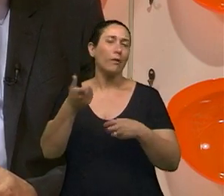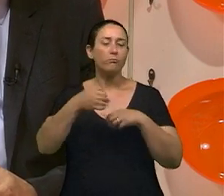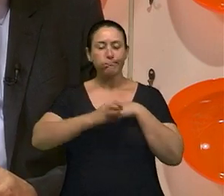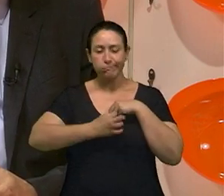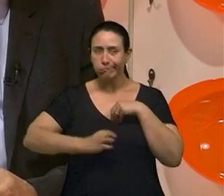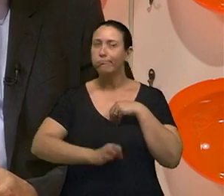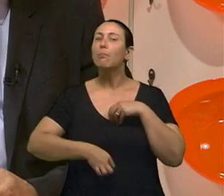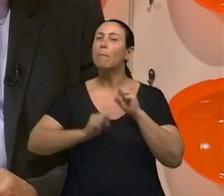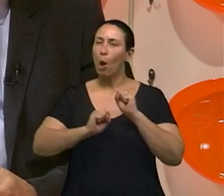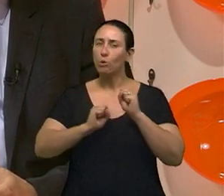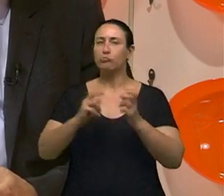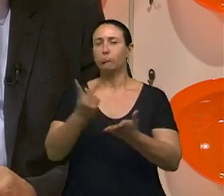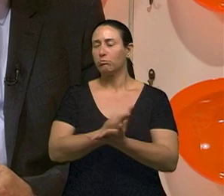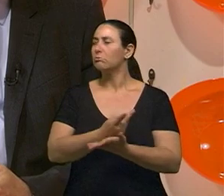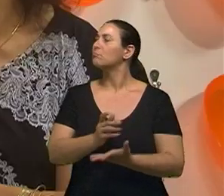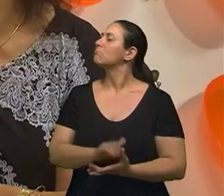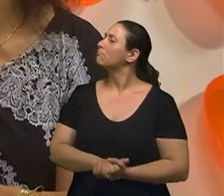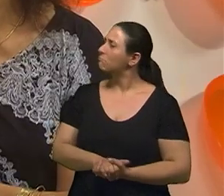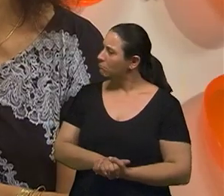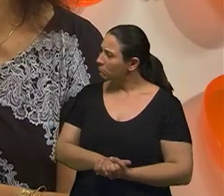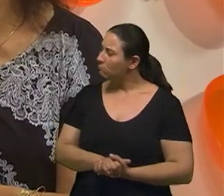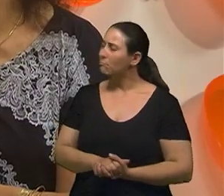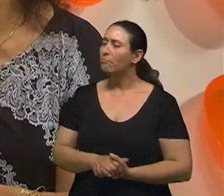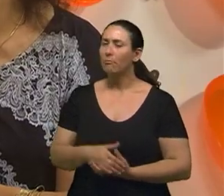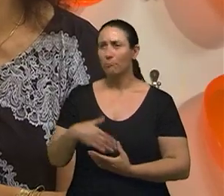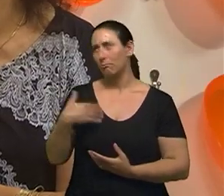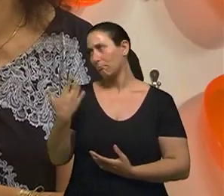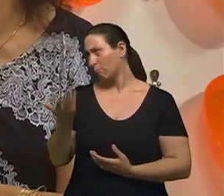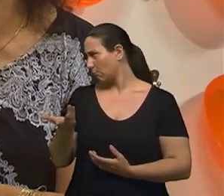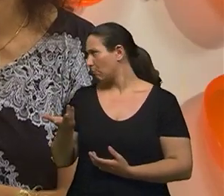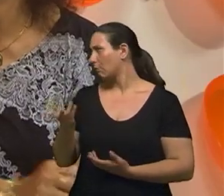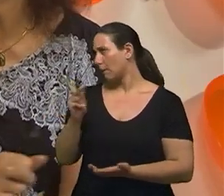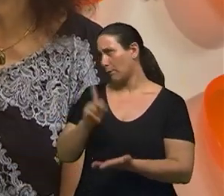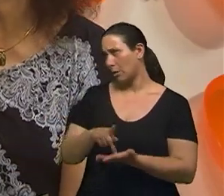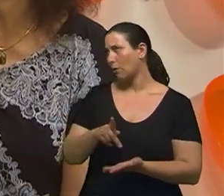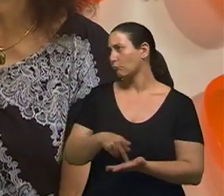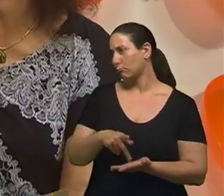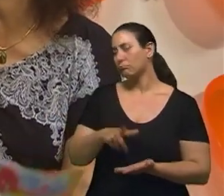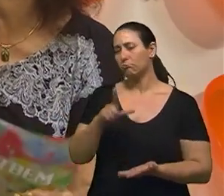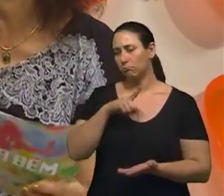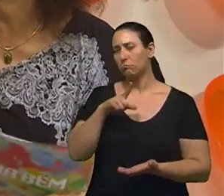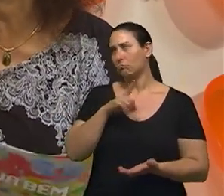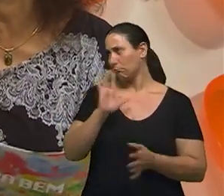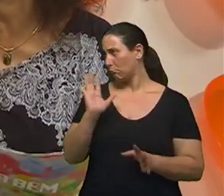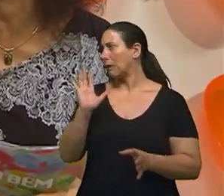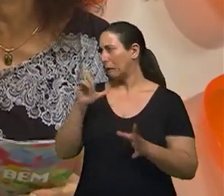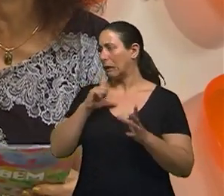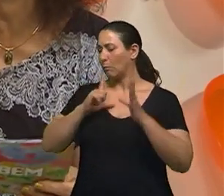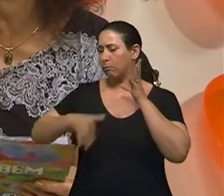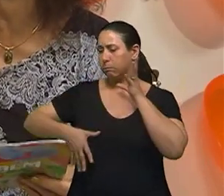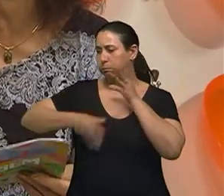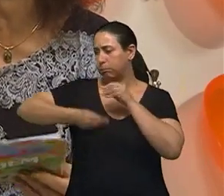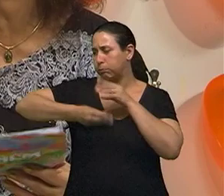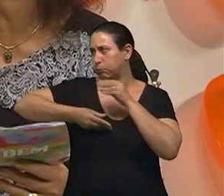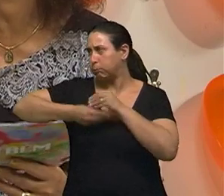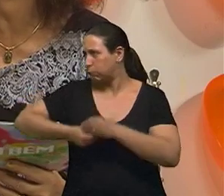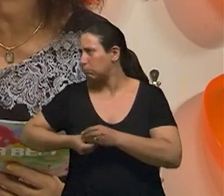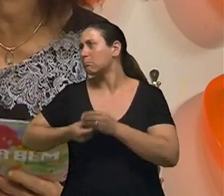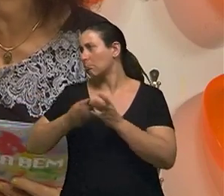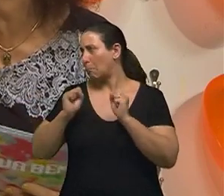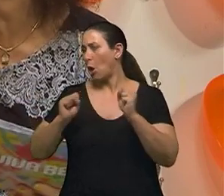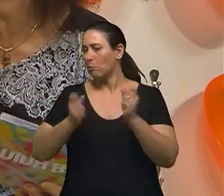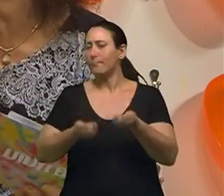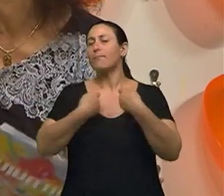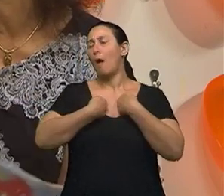aneurisma da horta uhum ah ok então no fundo é tem uma questão de somatório Aí sim com certeza né